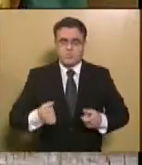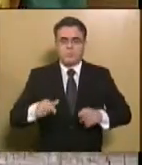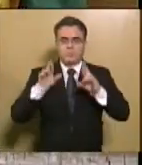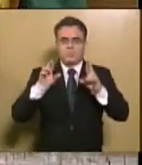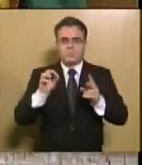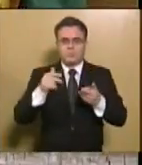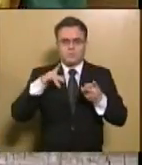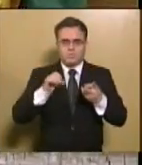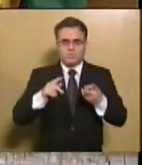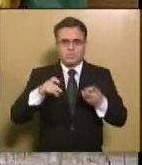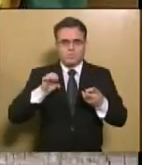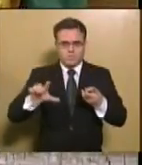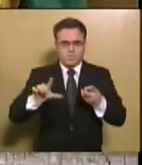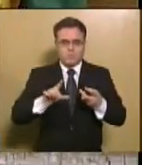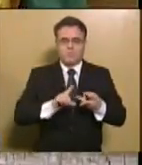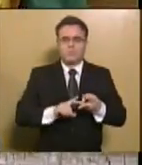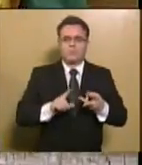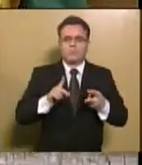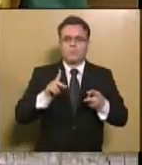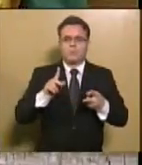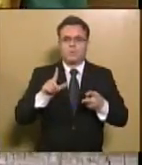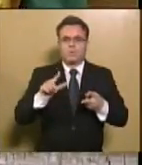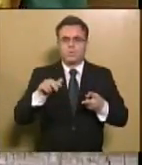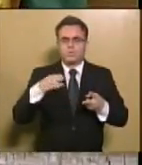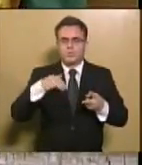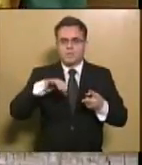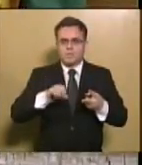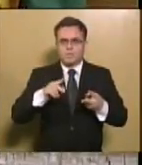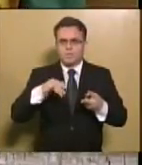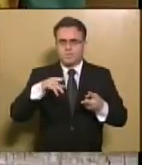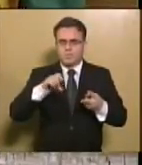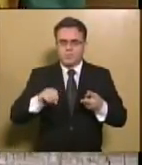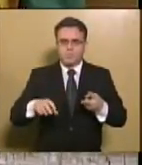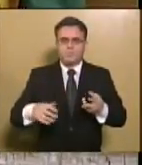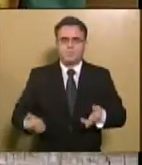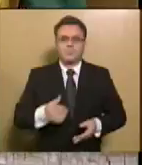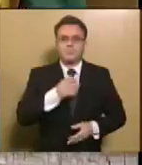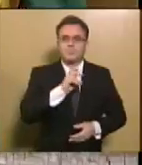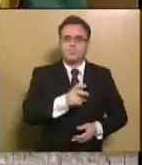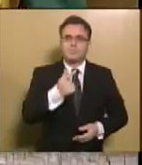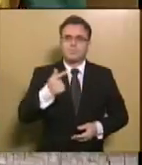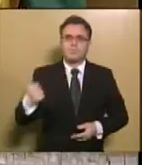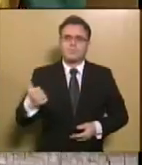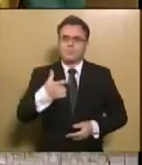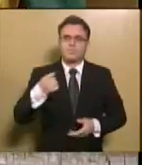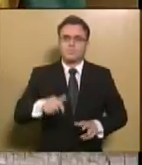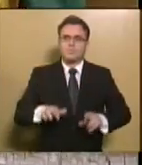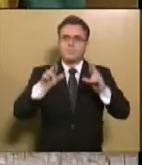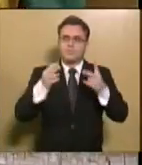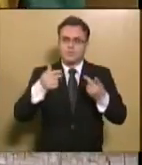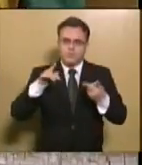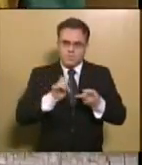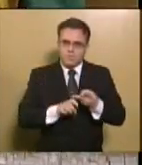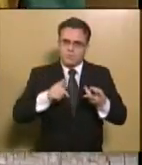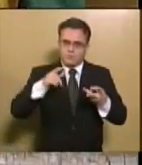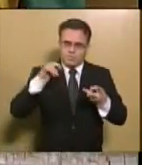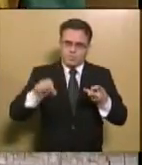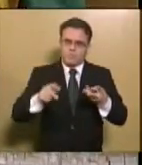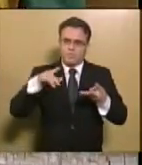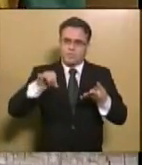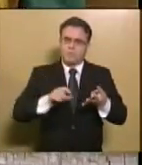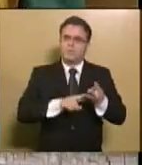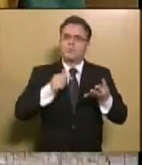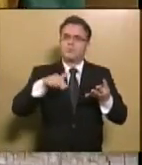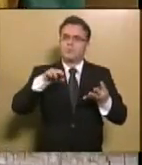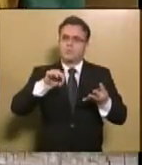Luciano Pimentel e Luciano Bispo. Requerimento de número 571, de autoria dos deputados Garibaldo Mendonça, Jorge Passos, Jefferson Andrade, Luciano Bispo e da